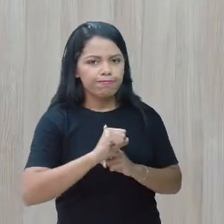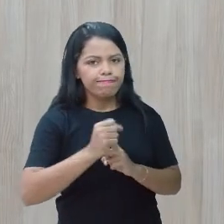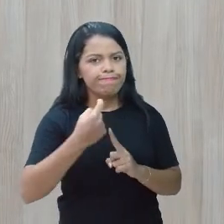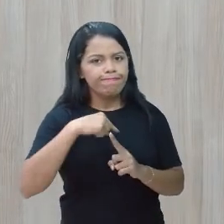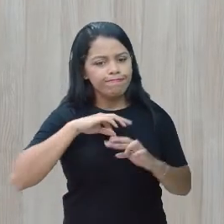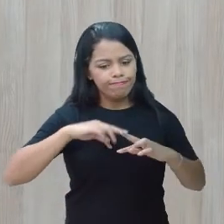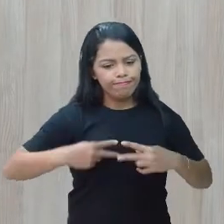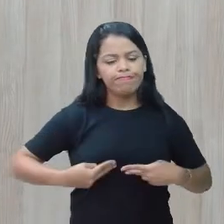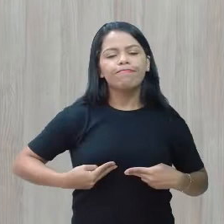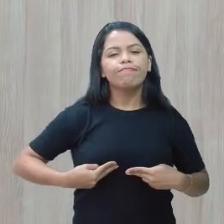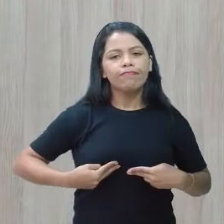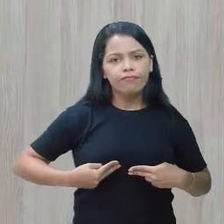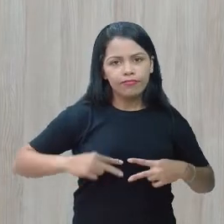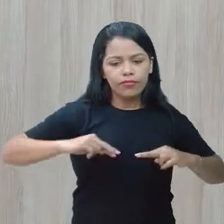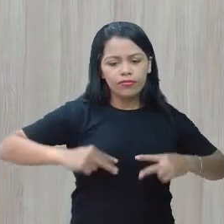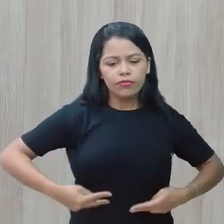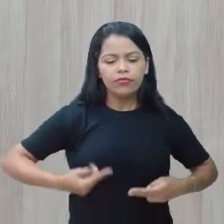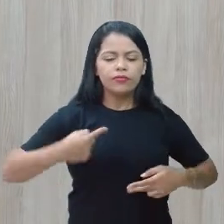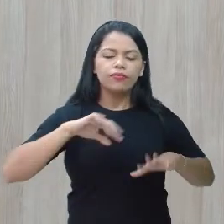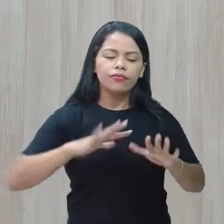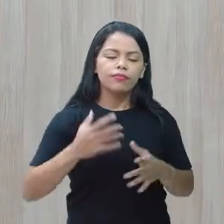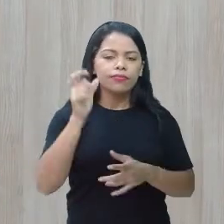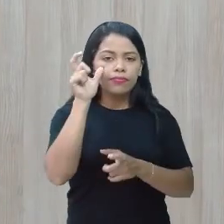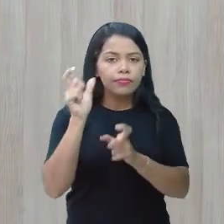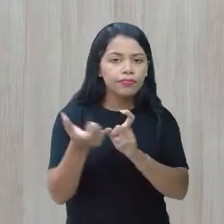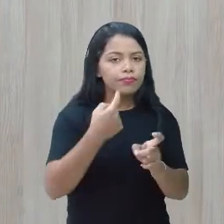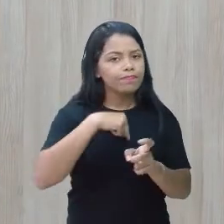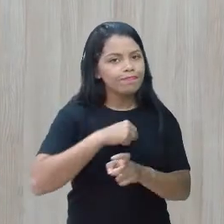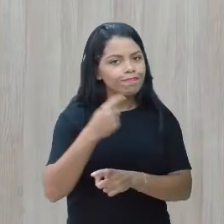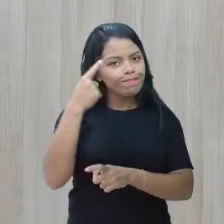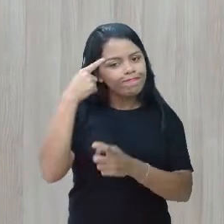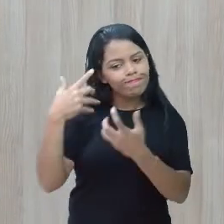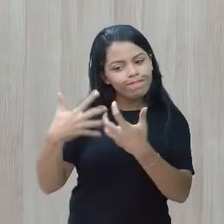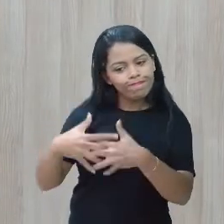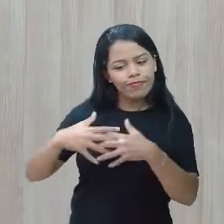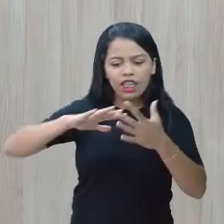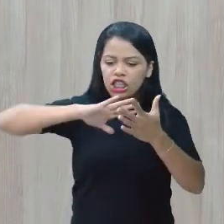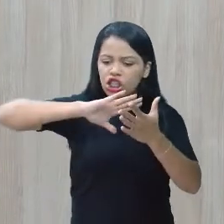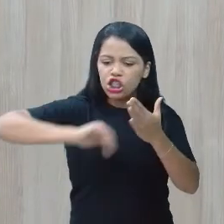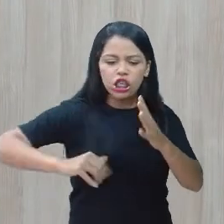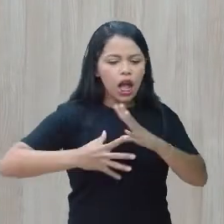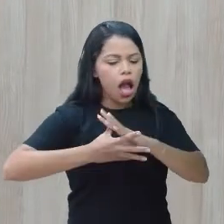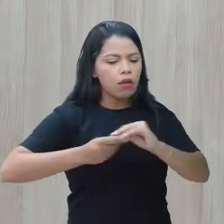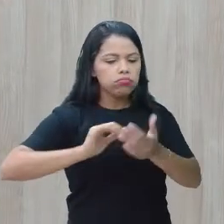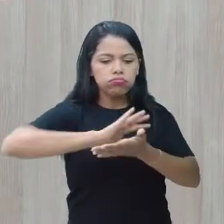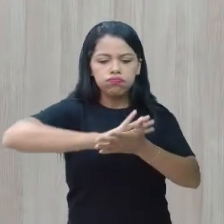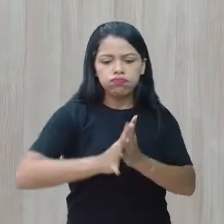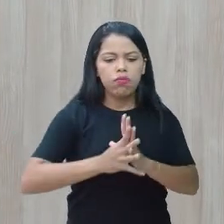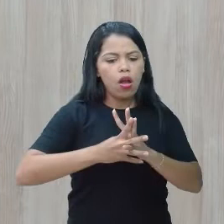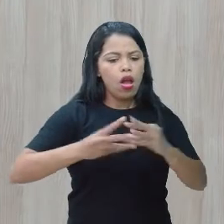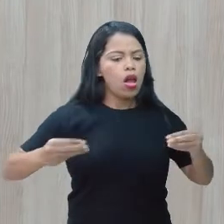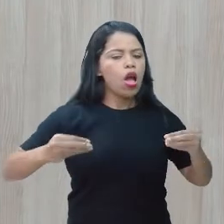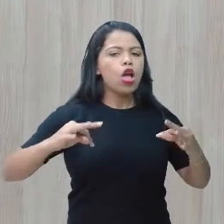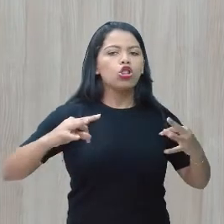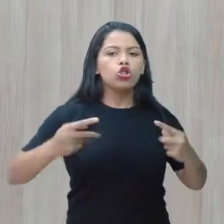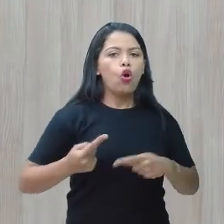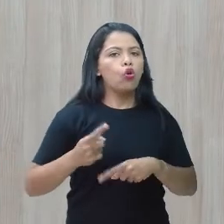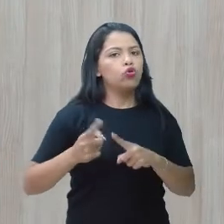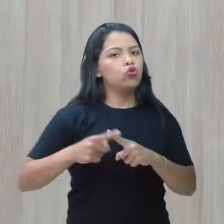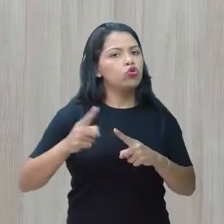seres humanos. E aí é interessante pensarmos sobre isso e banir do nosso meio todo tipo de preconceito, seja ele qual